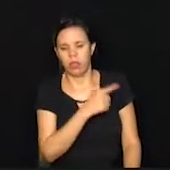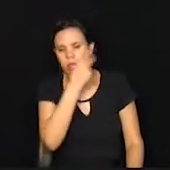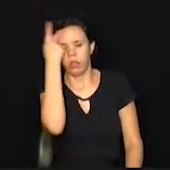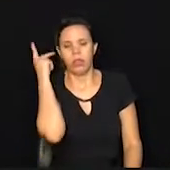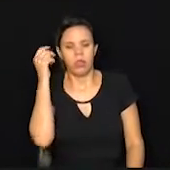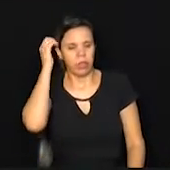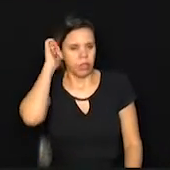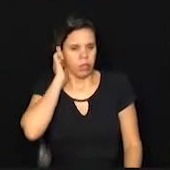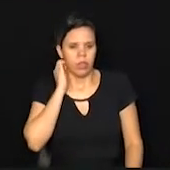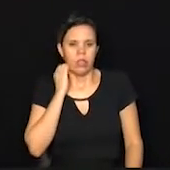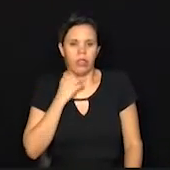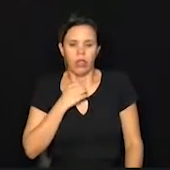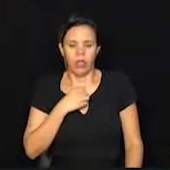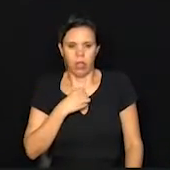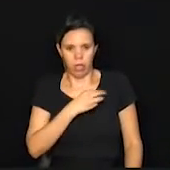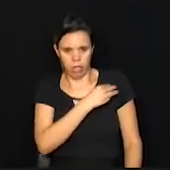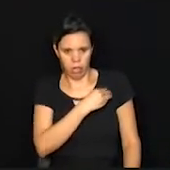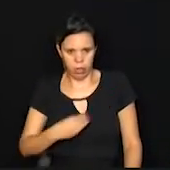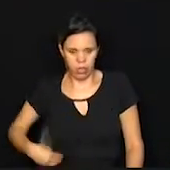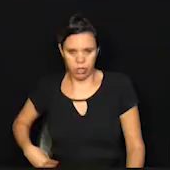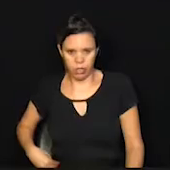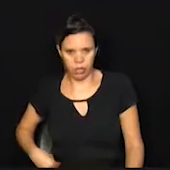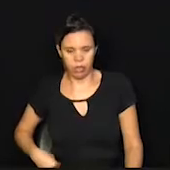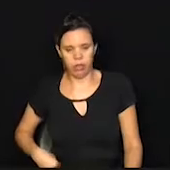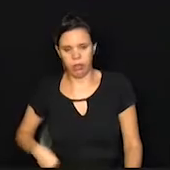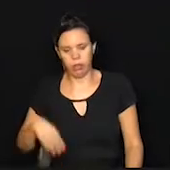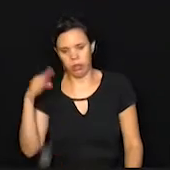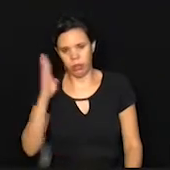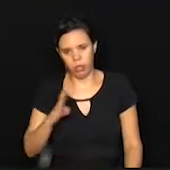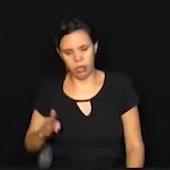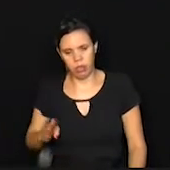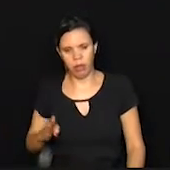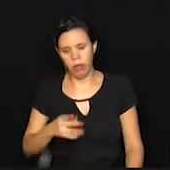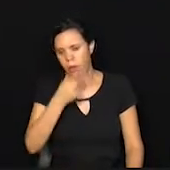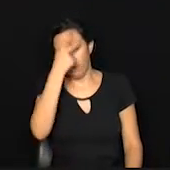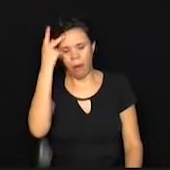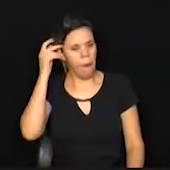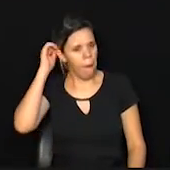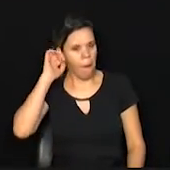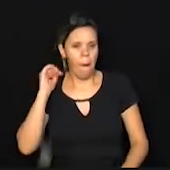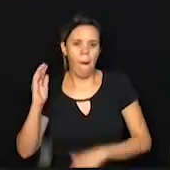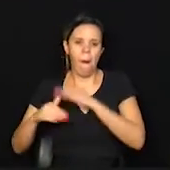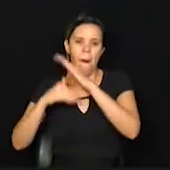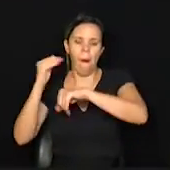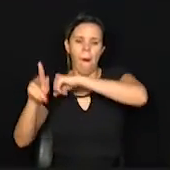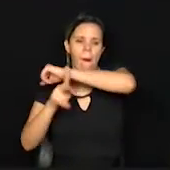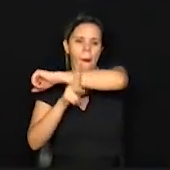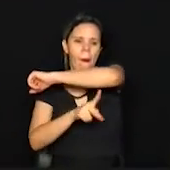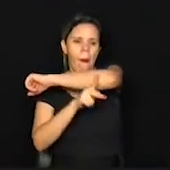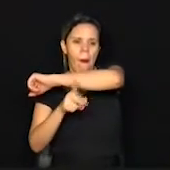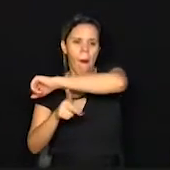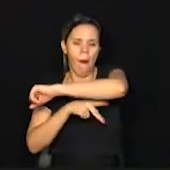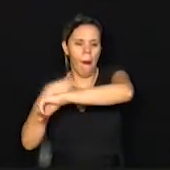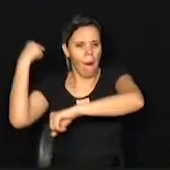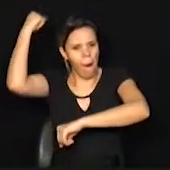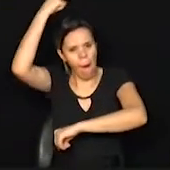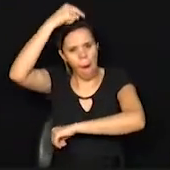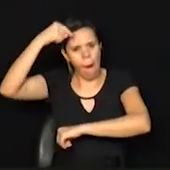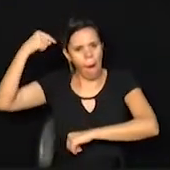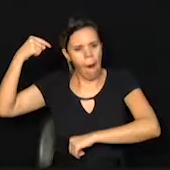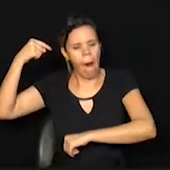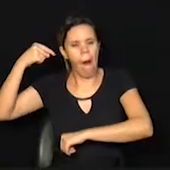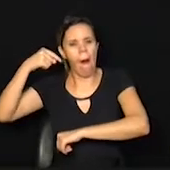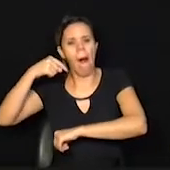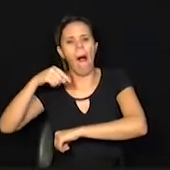e foi ministro do interior a Coronel e é o cara que dirigiu a construção da ponte rio-niterói na